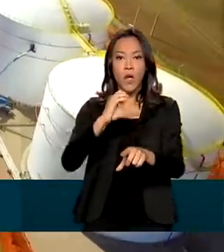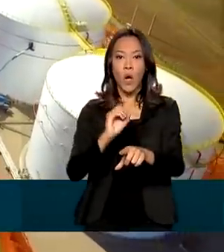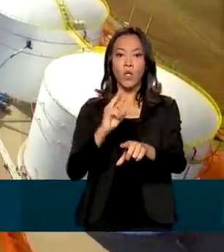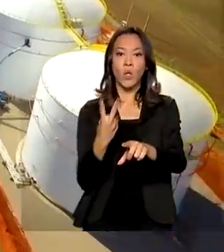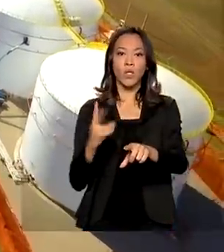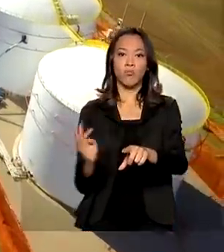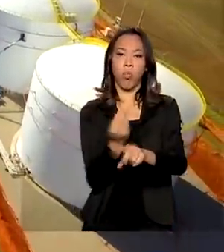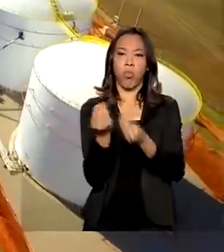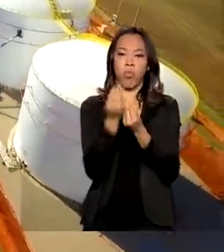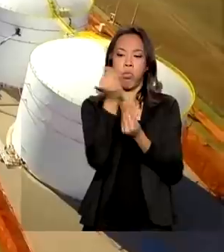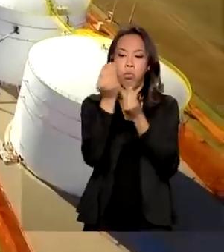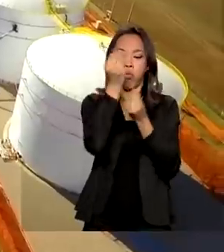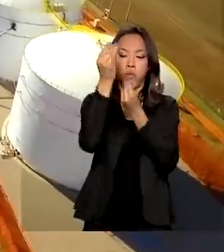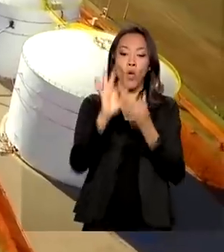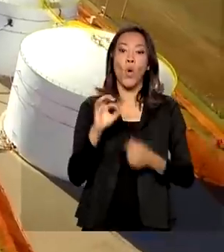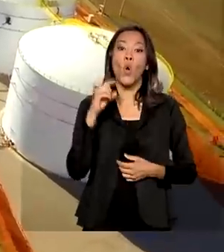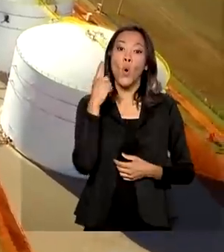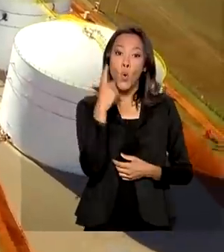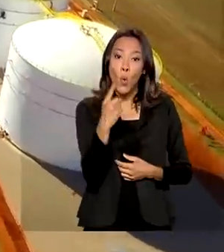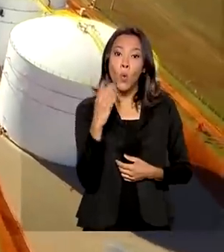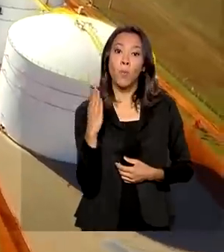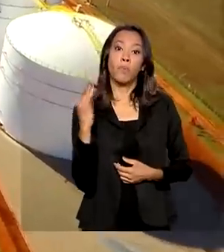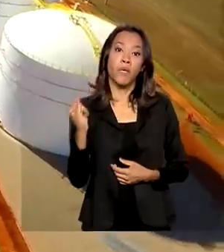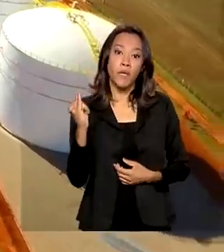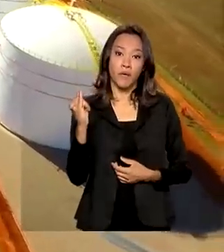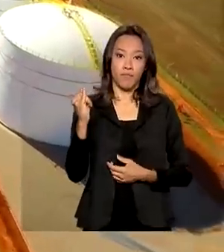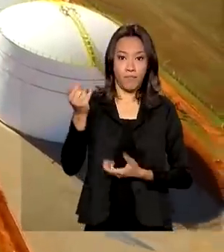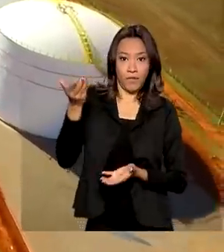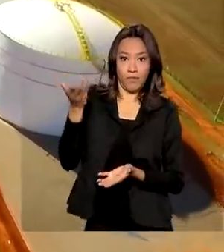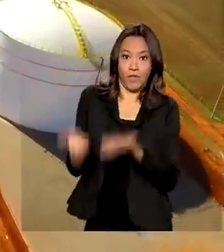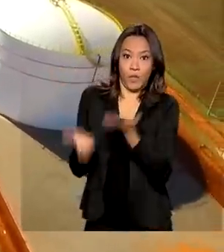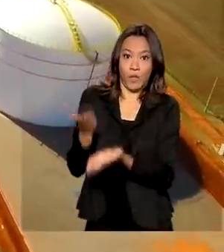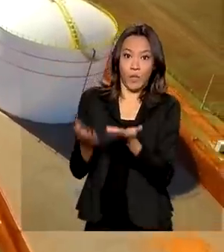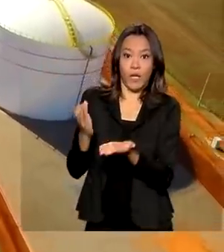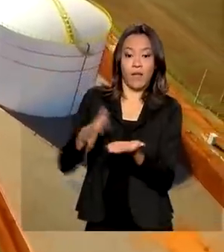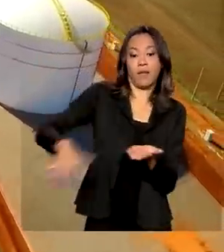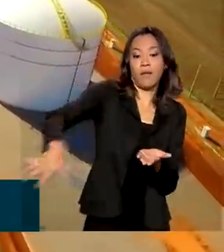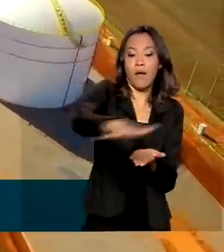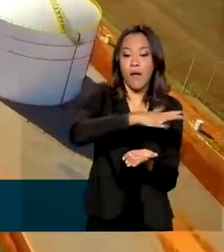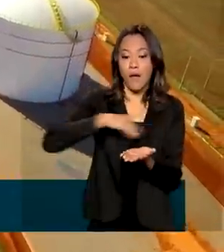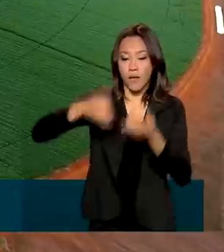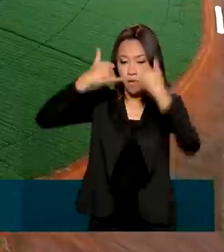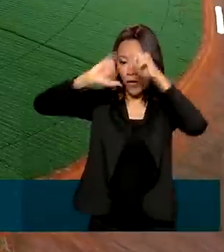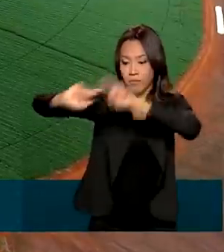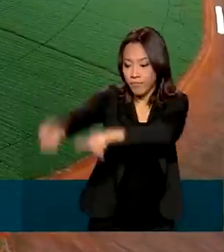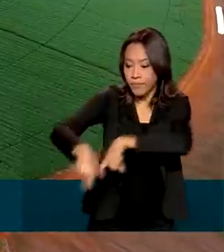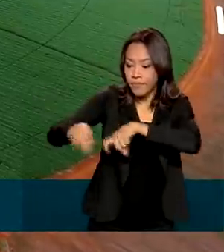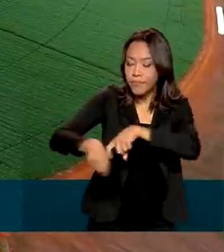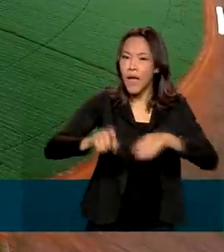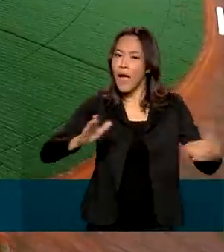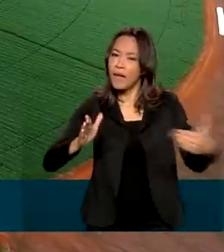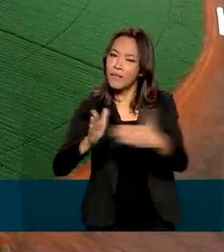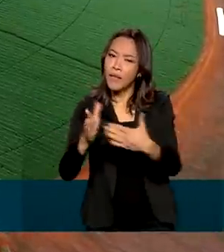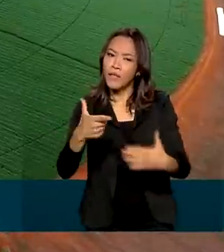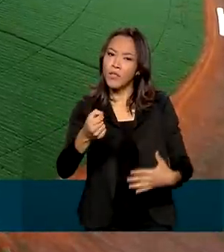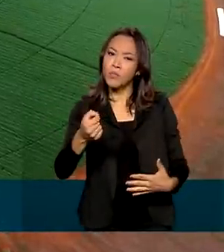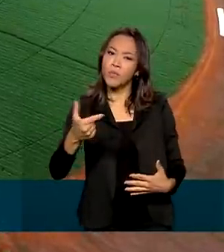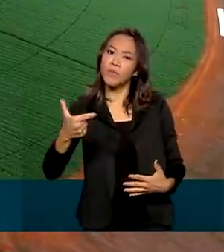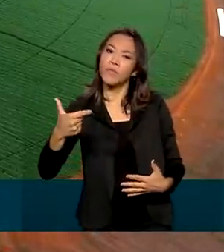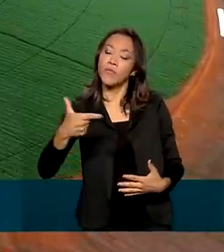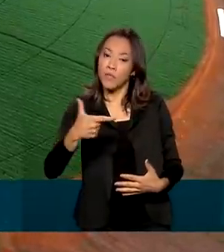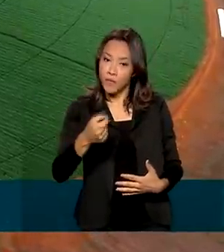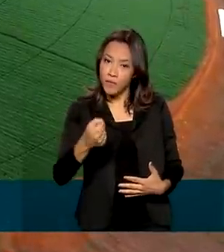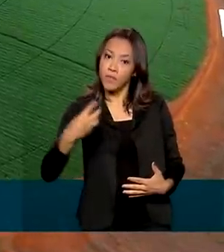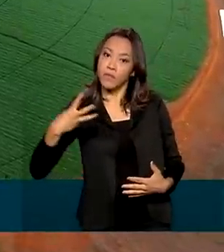mais de um bilhão de toneladas no setor agropecuário brasileiro até 2030. Para isso, o ABC+,